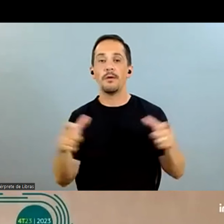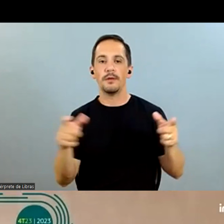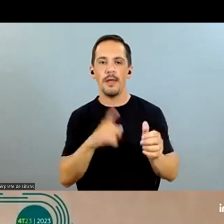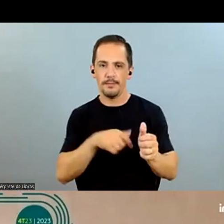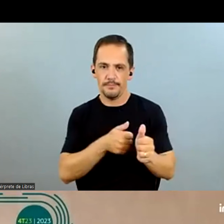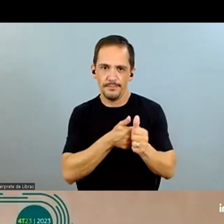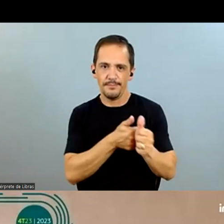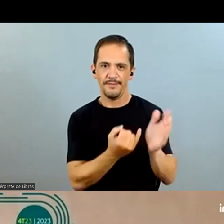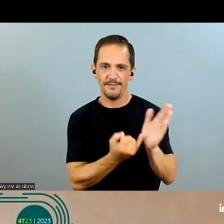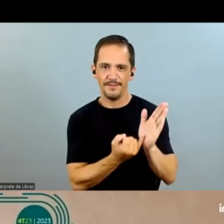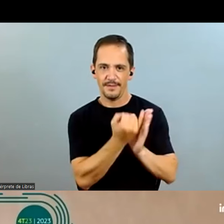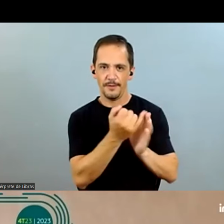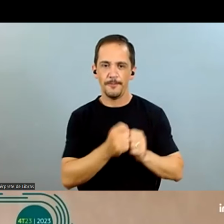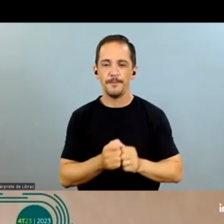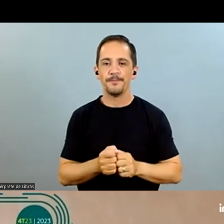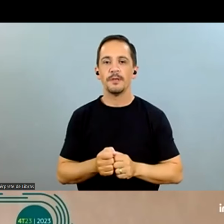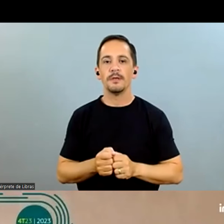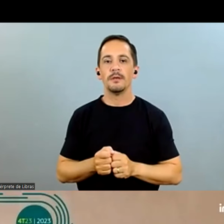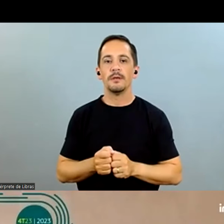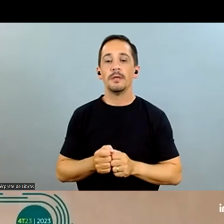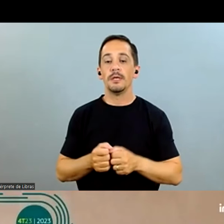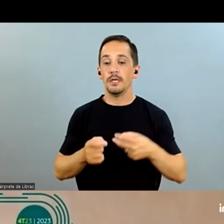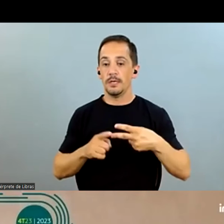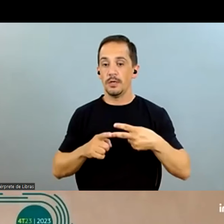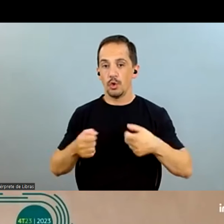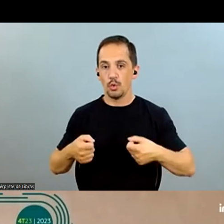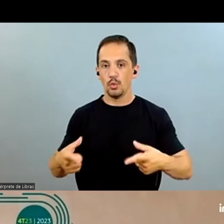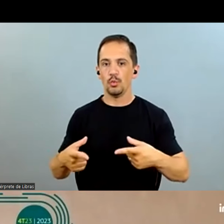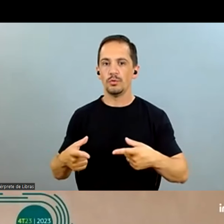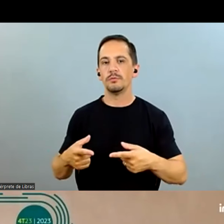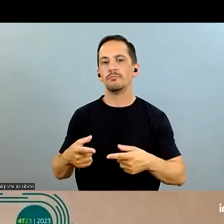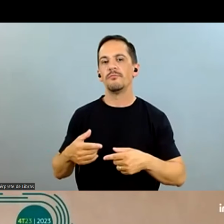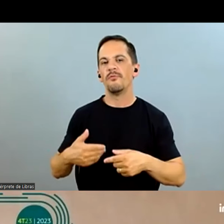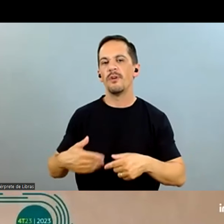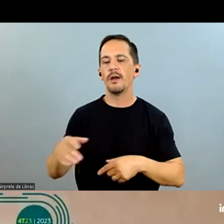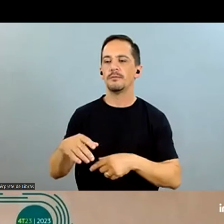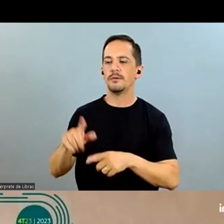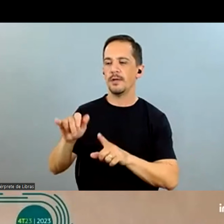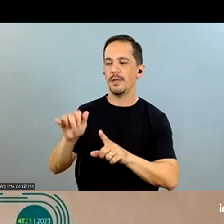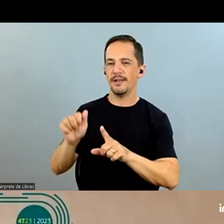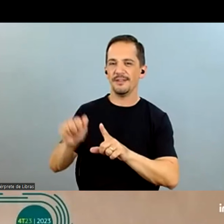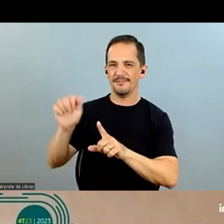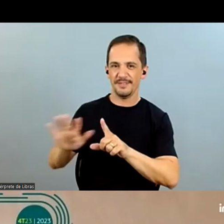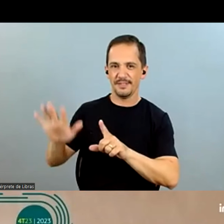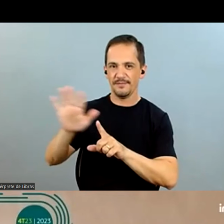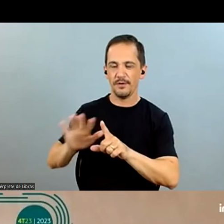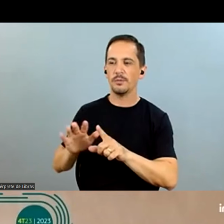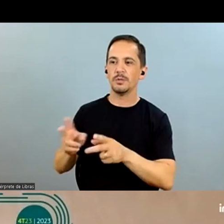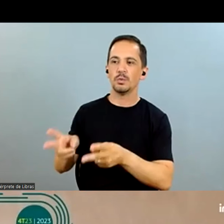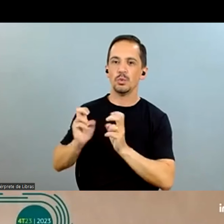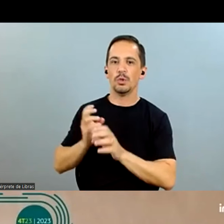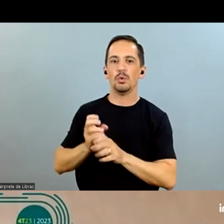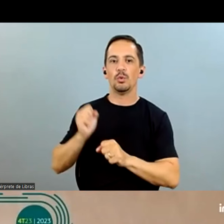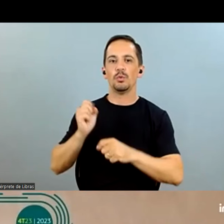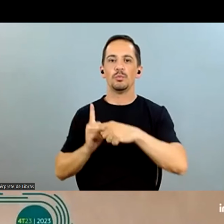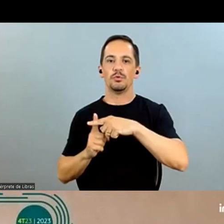expectativa de de custo para para 2024 você tem um benefício para capturar aí do Gia que vai te gerar um um impacto eh um impacto positivo em